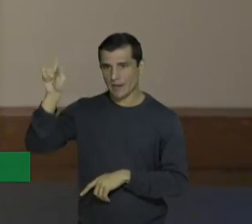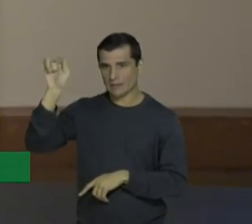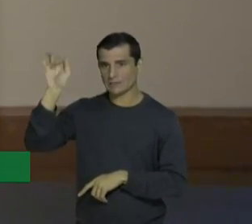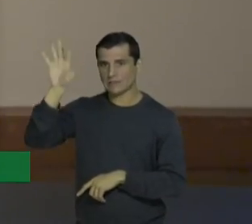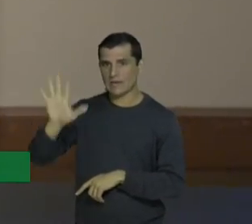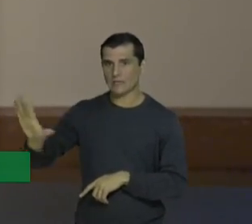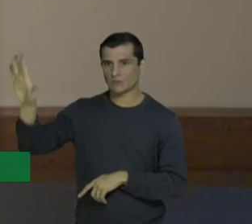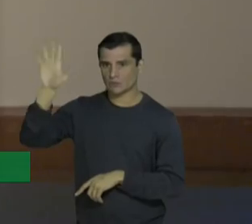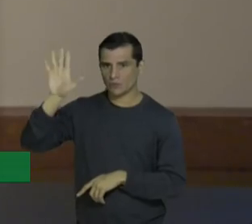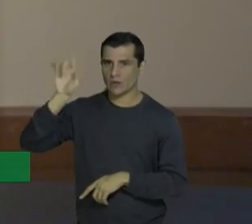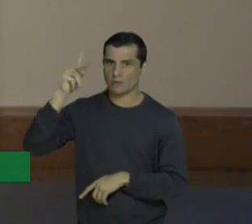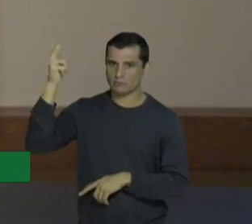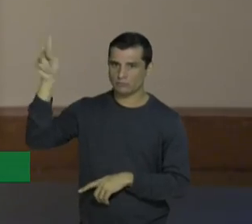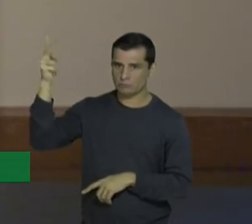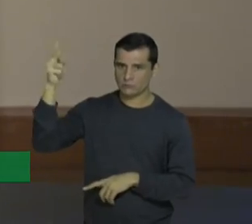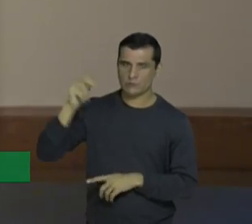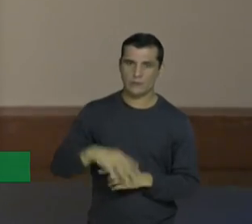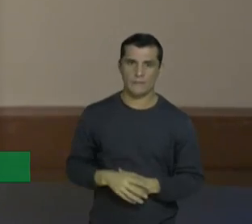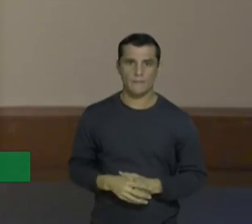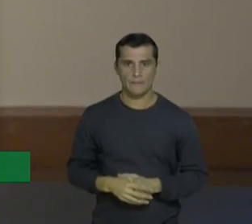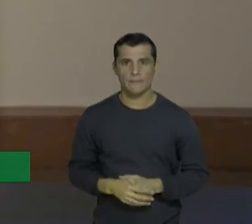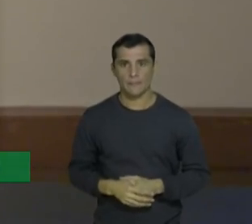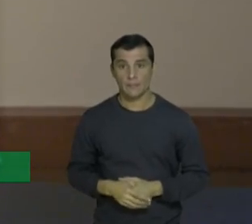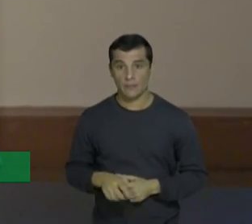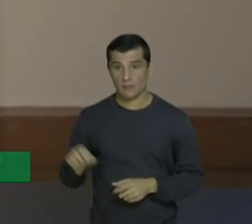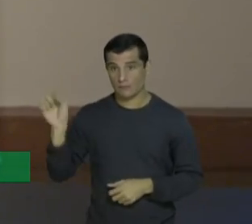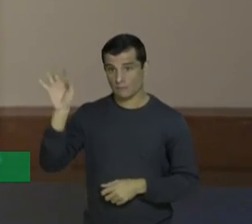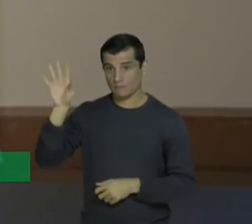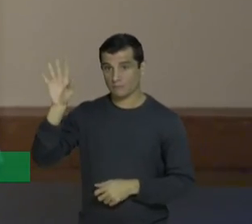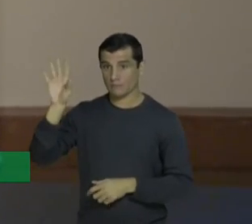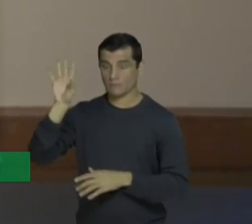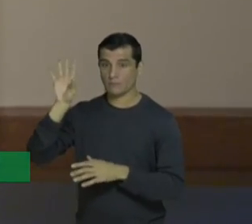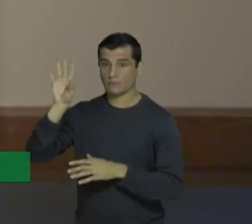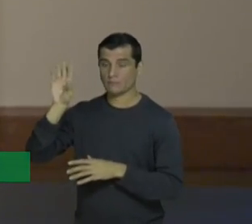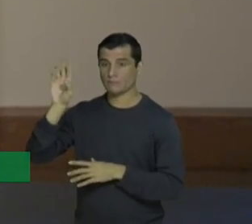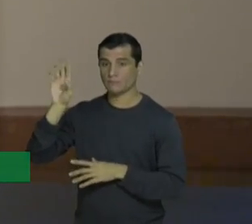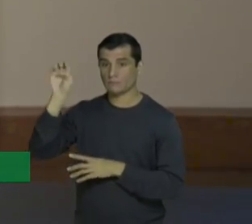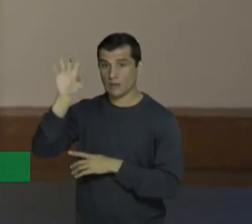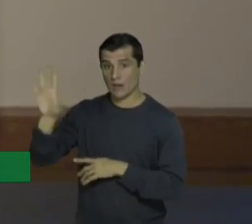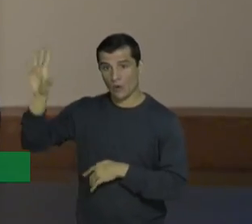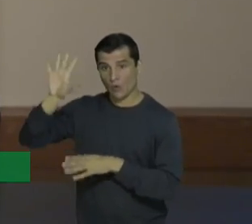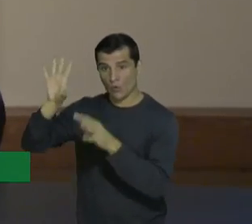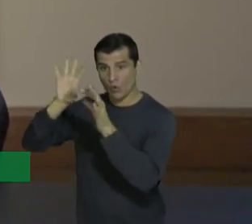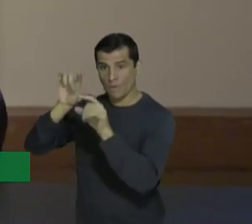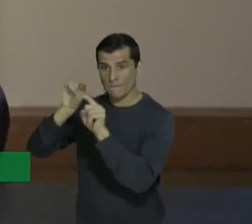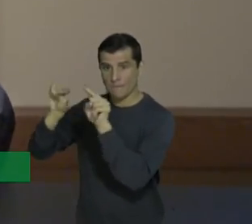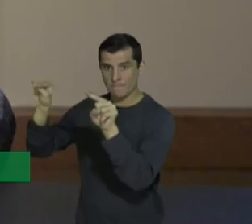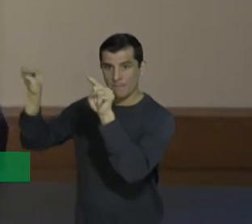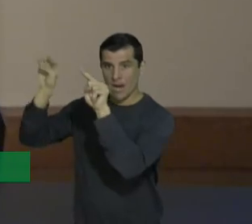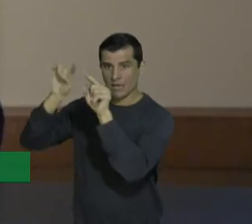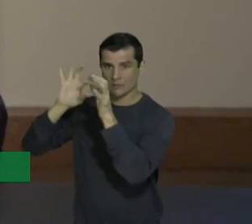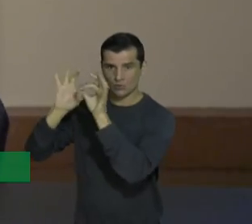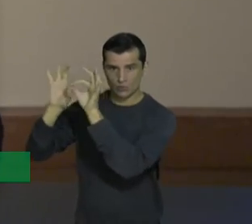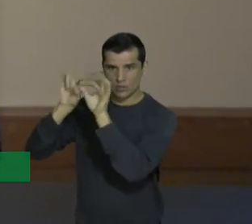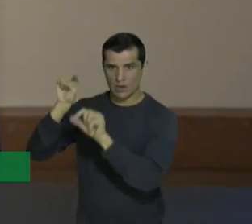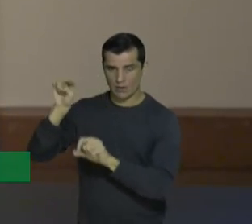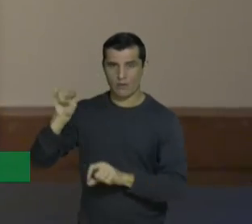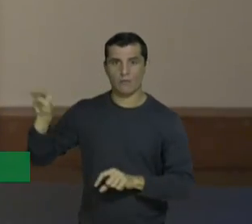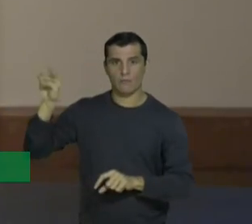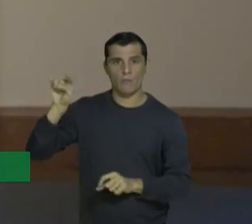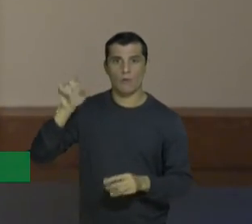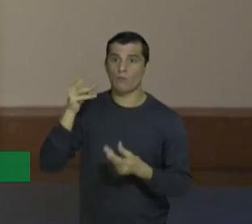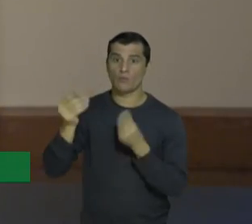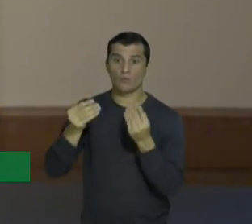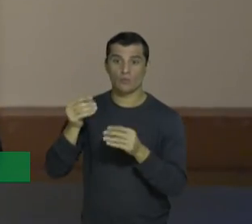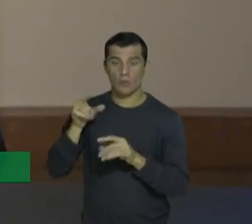na União Europeia o comércio é uma política pública supr nacionalizada né é uma competência supranacional Isso significa que